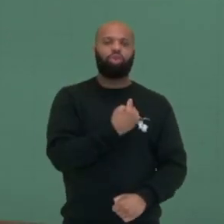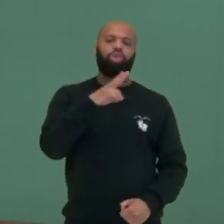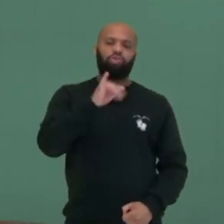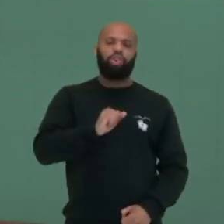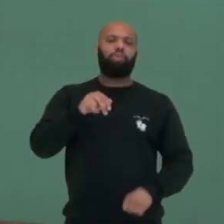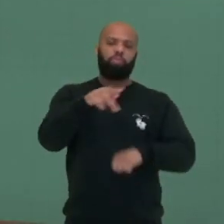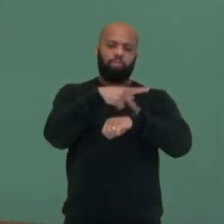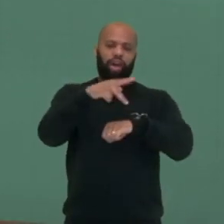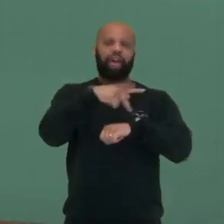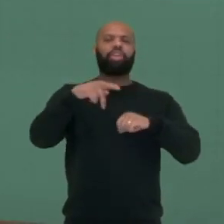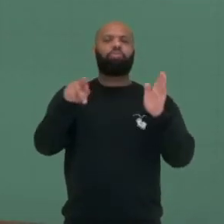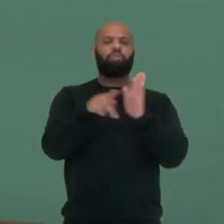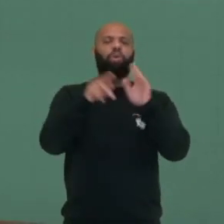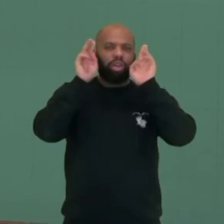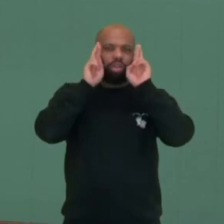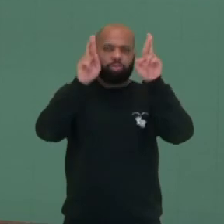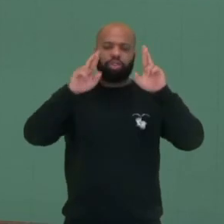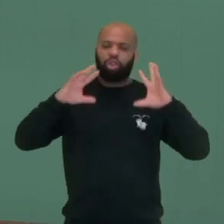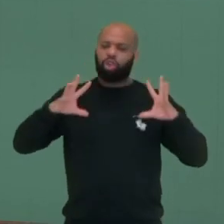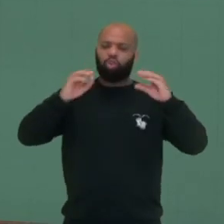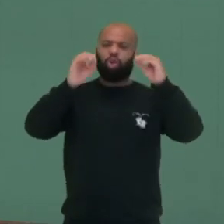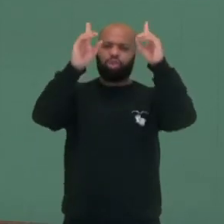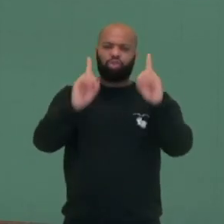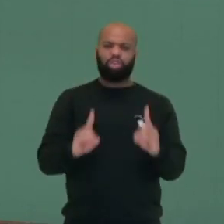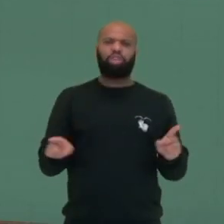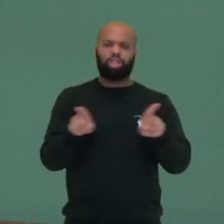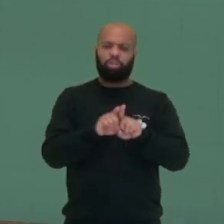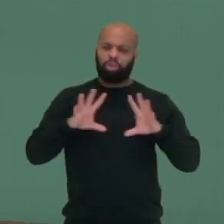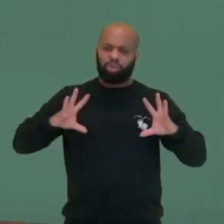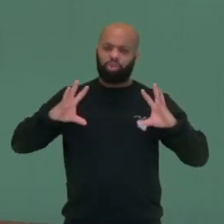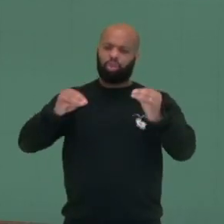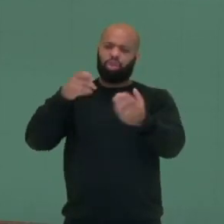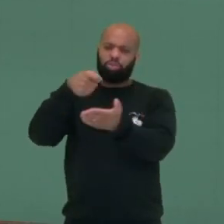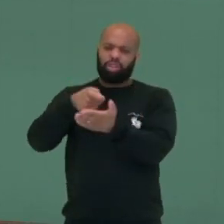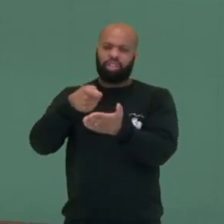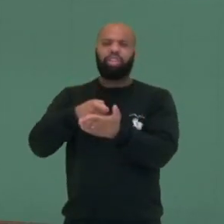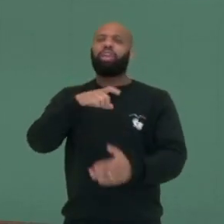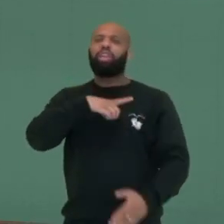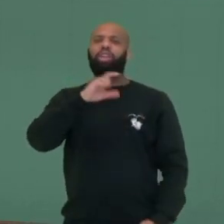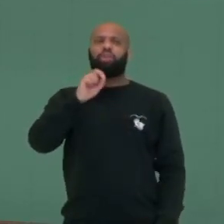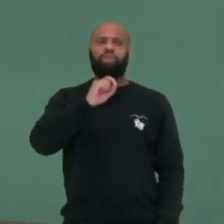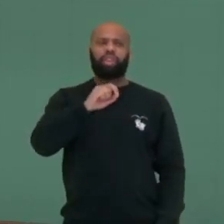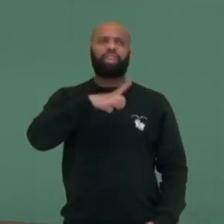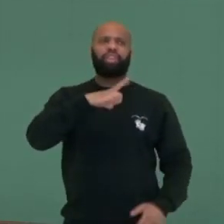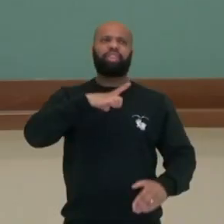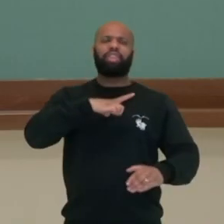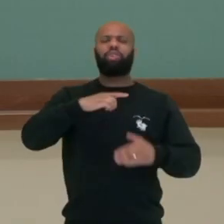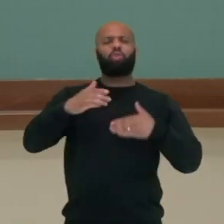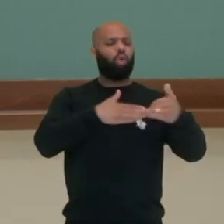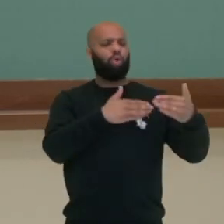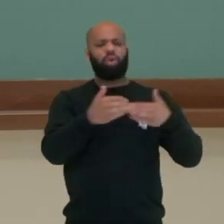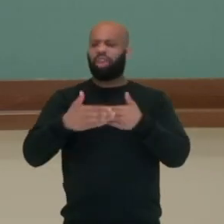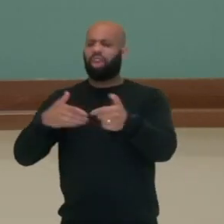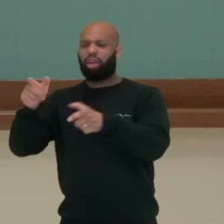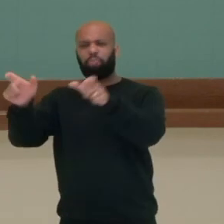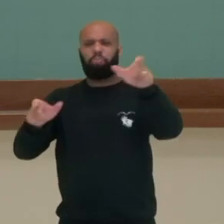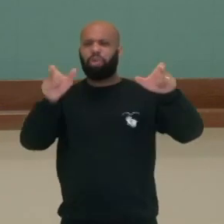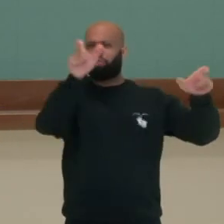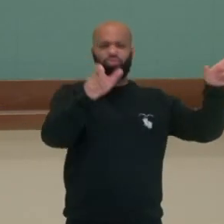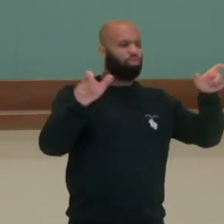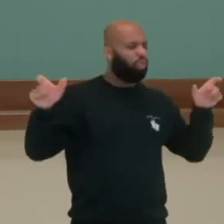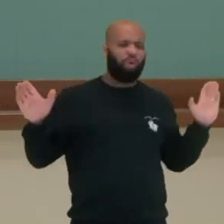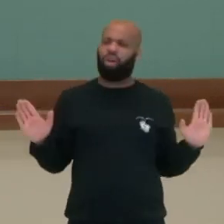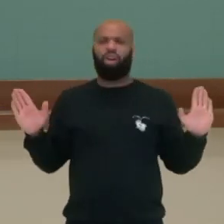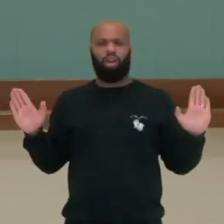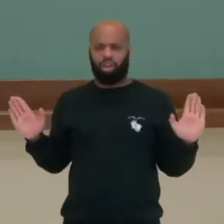país do respeito. Todo direito e todo dever deve ser estendido a qualquer